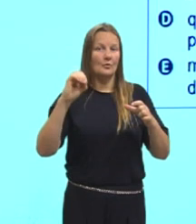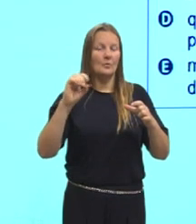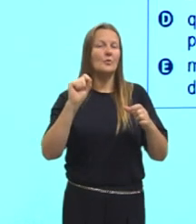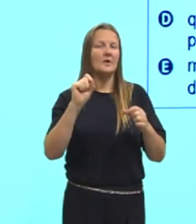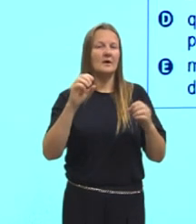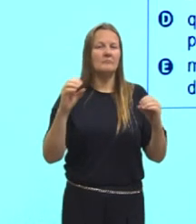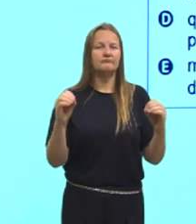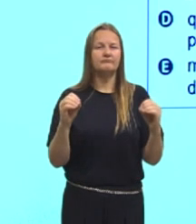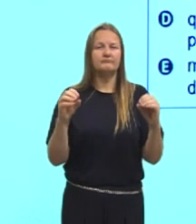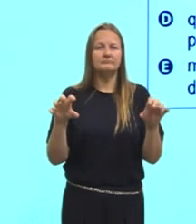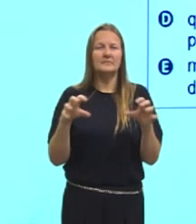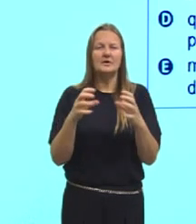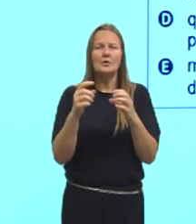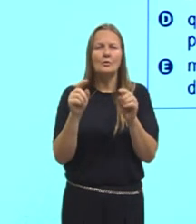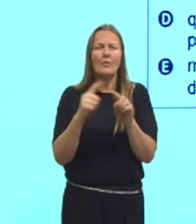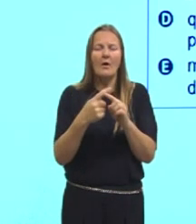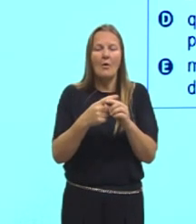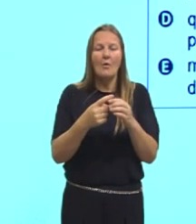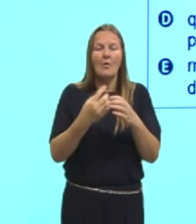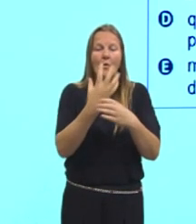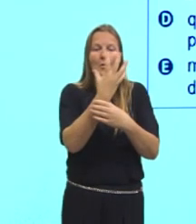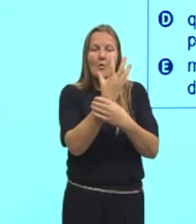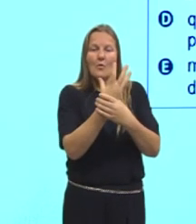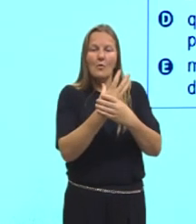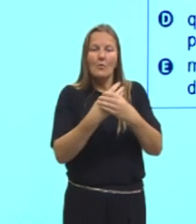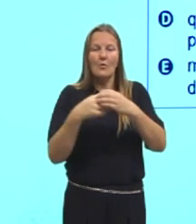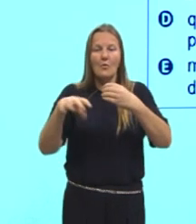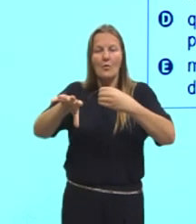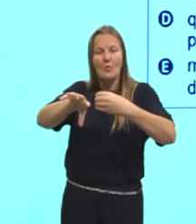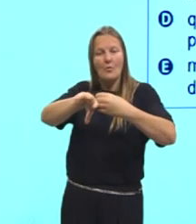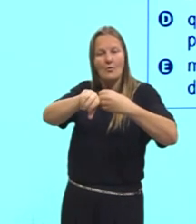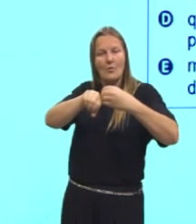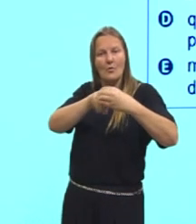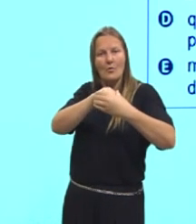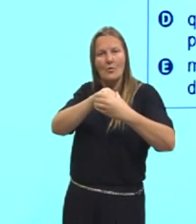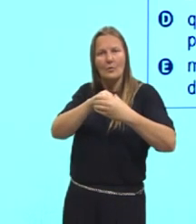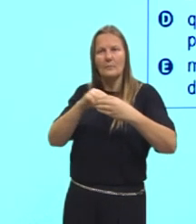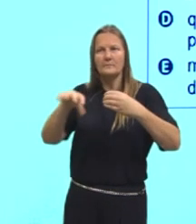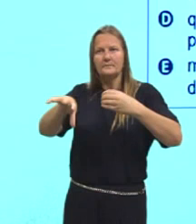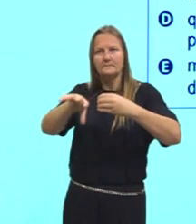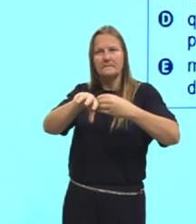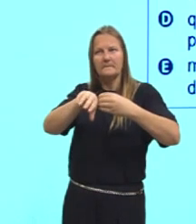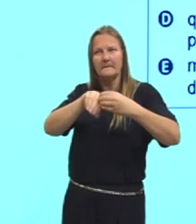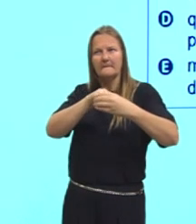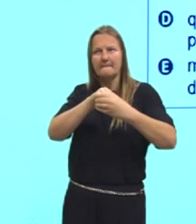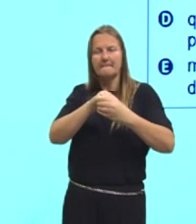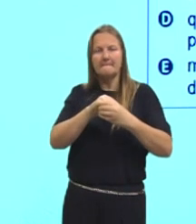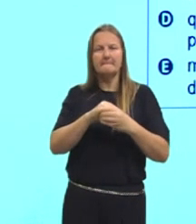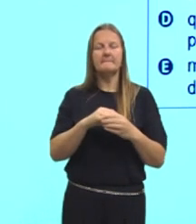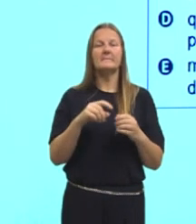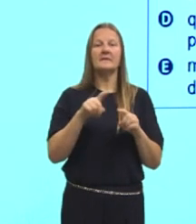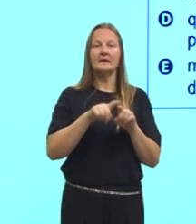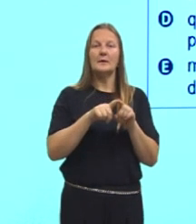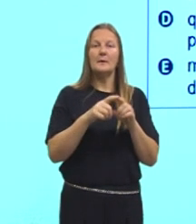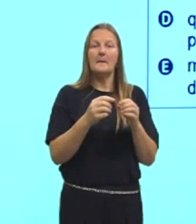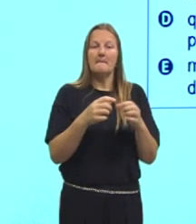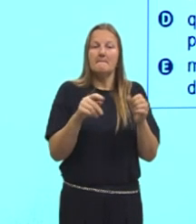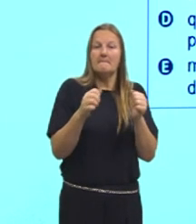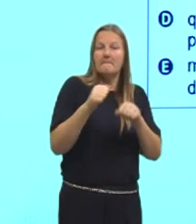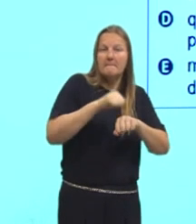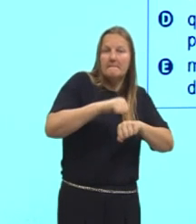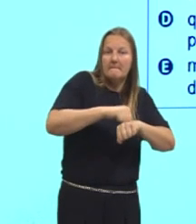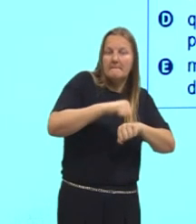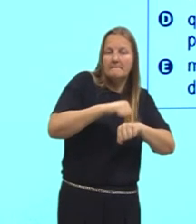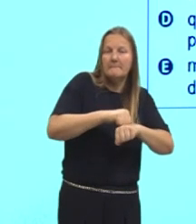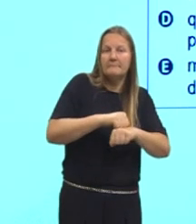osmose né que é do Meio menos concentrado transporte do Meio menos concentrado por mais concentrado que seria